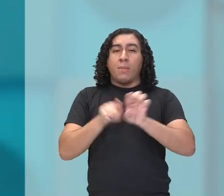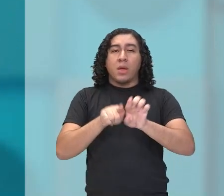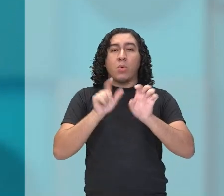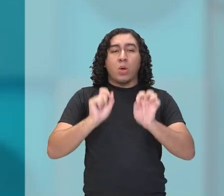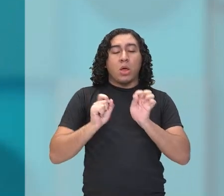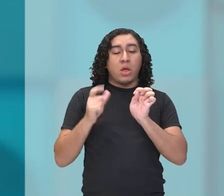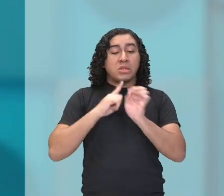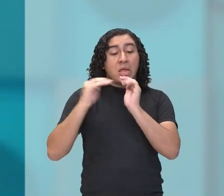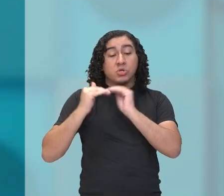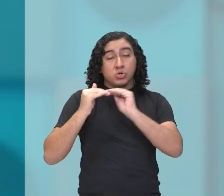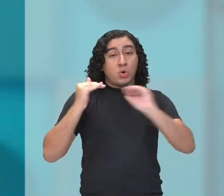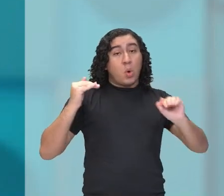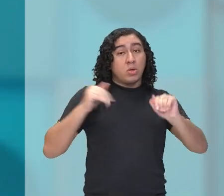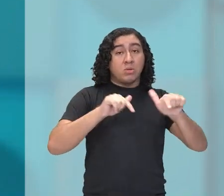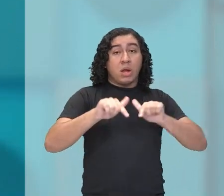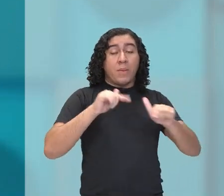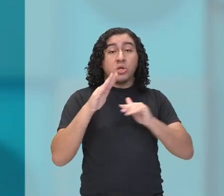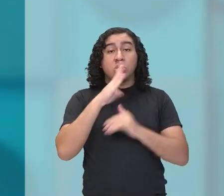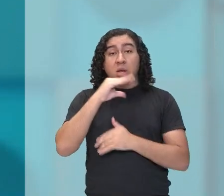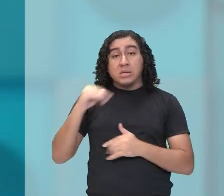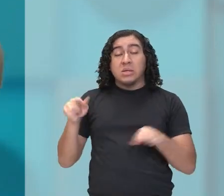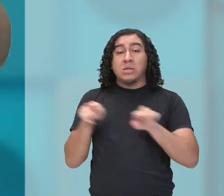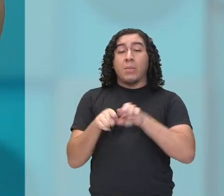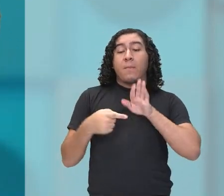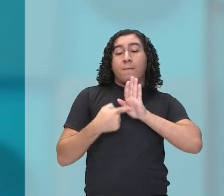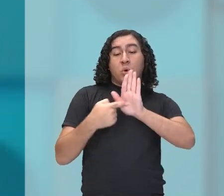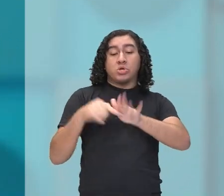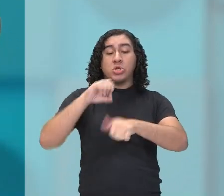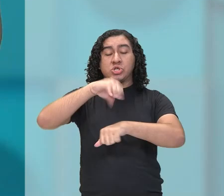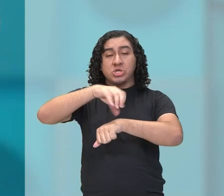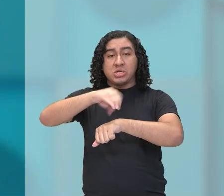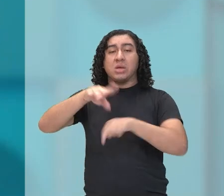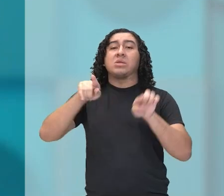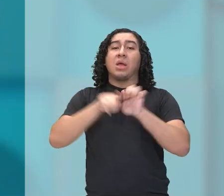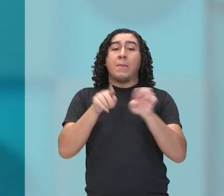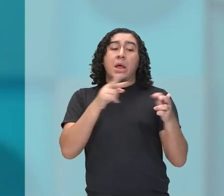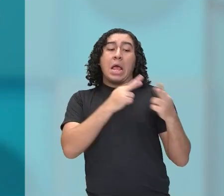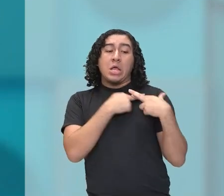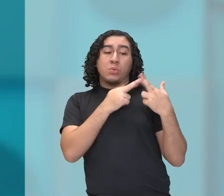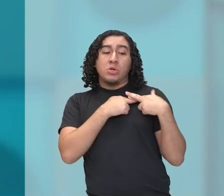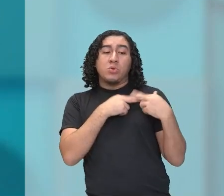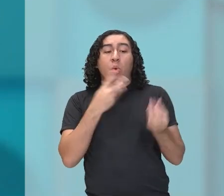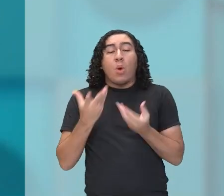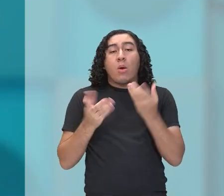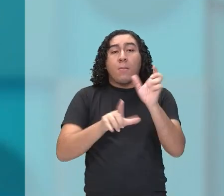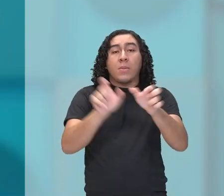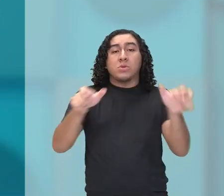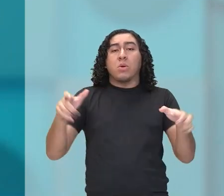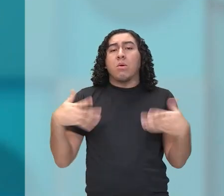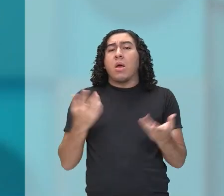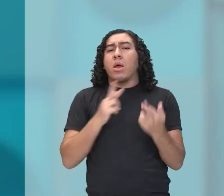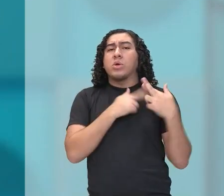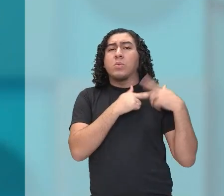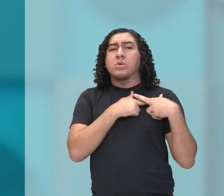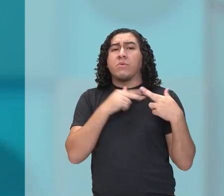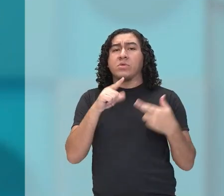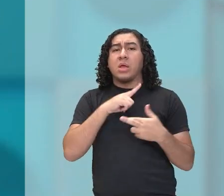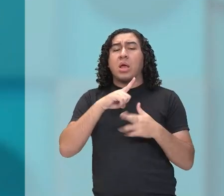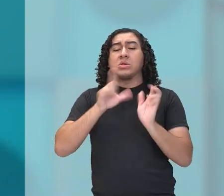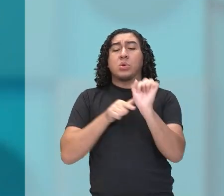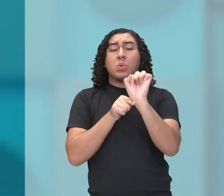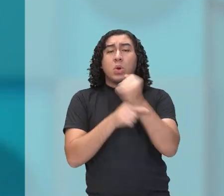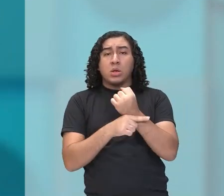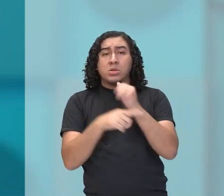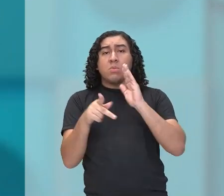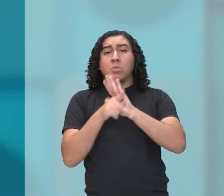o trabalho infantil, e apresentando sugestões, responsabilizações. Quem são os responsáveis por garantir